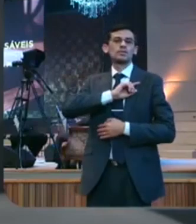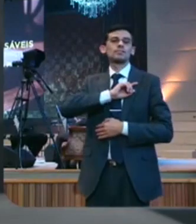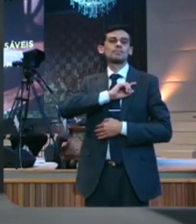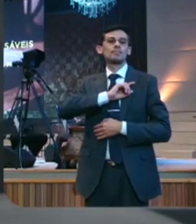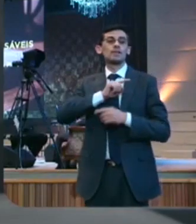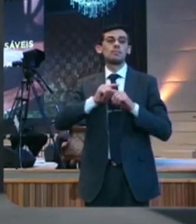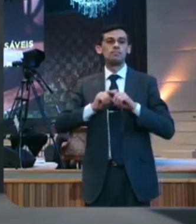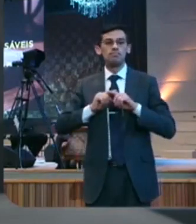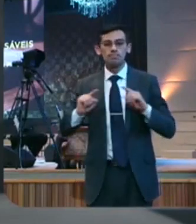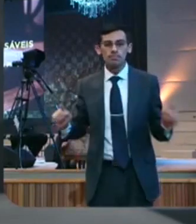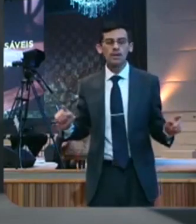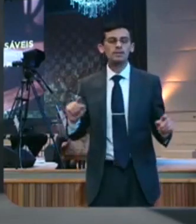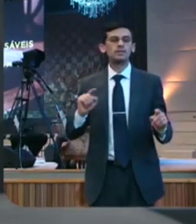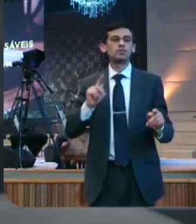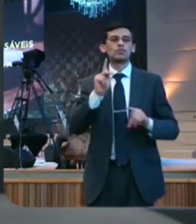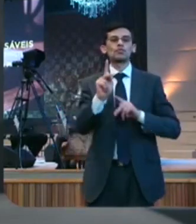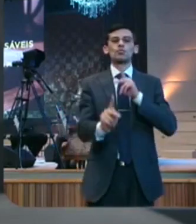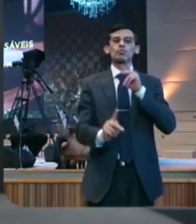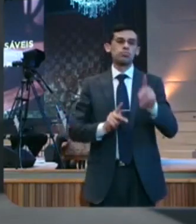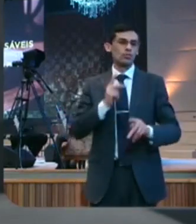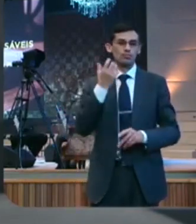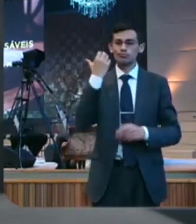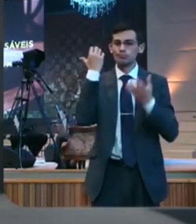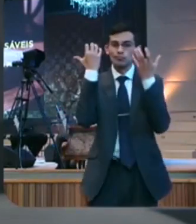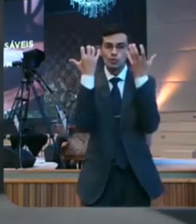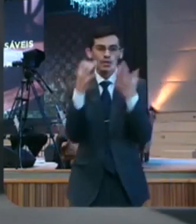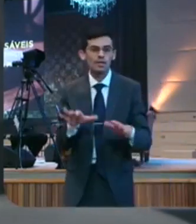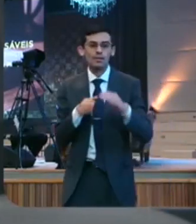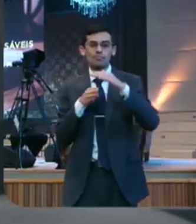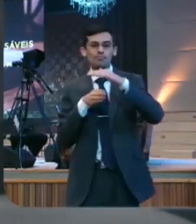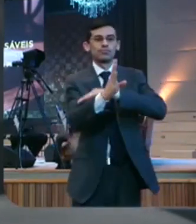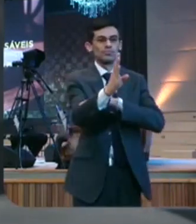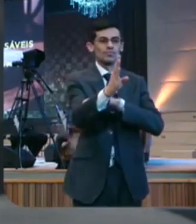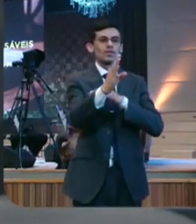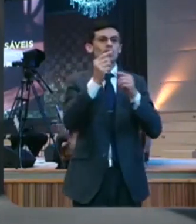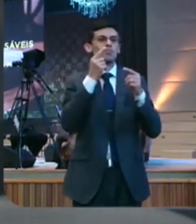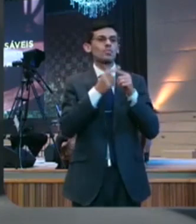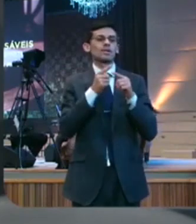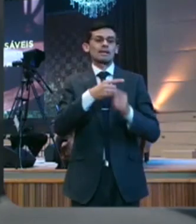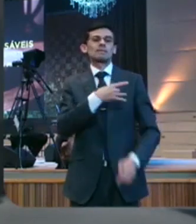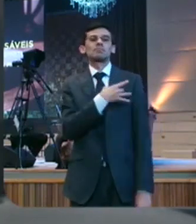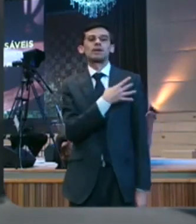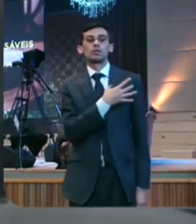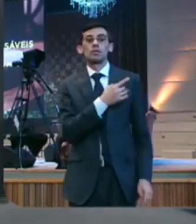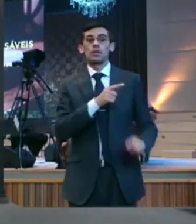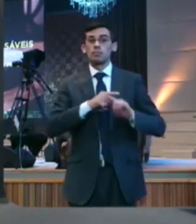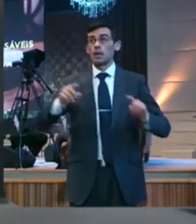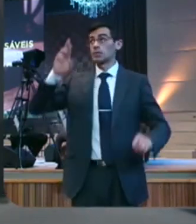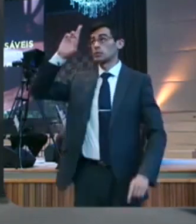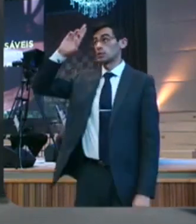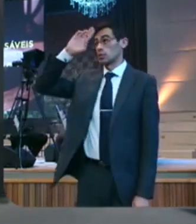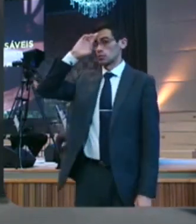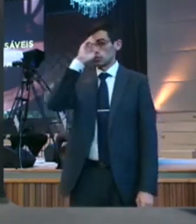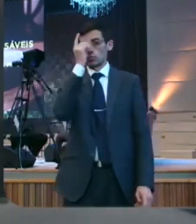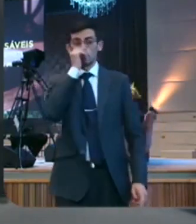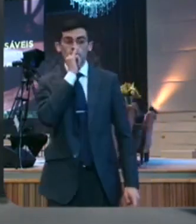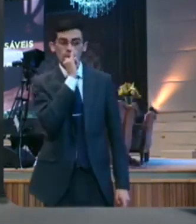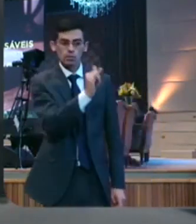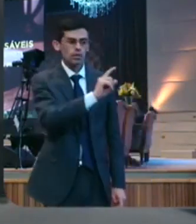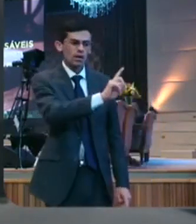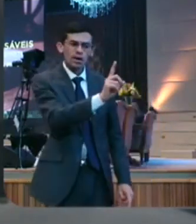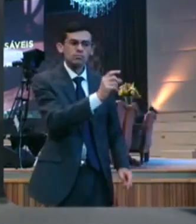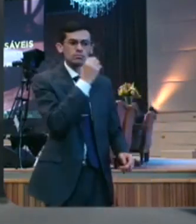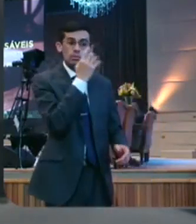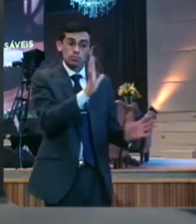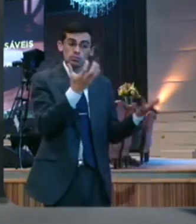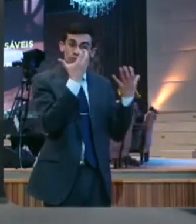aí eles não queriam entrar na terra. E aí o Senhor disse: tá bom, então não entrem na